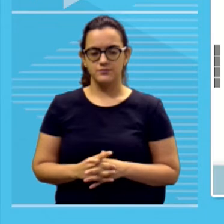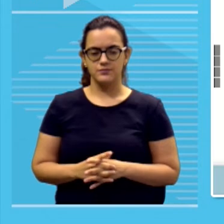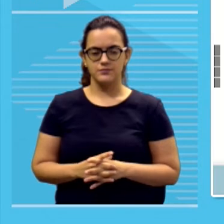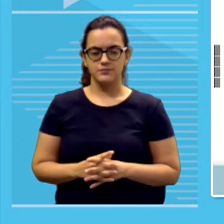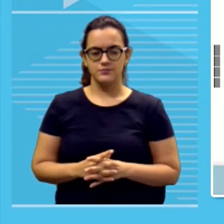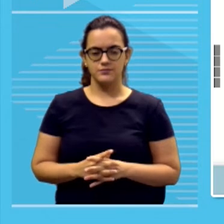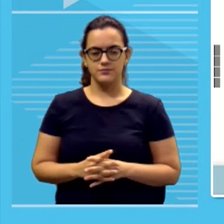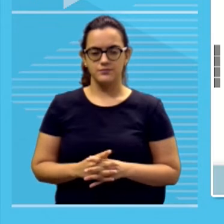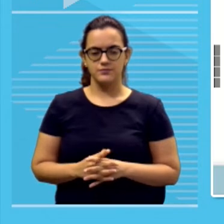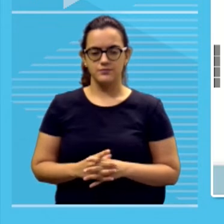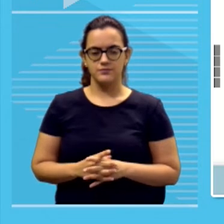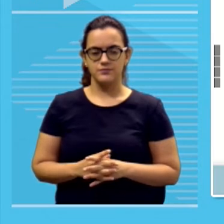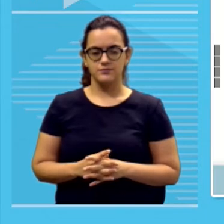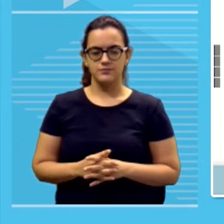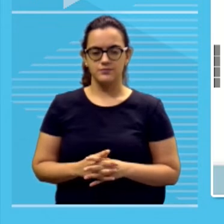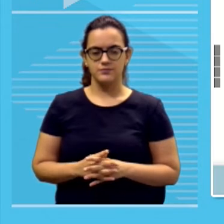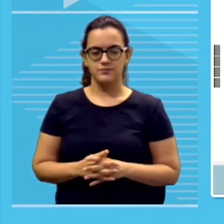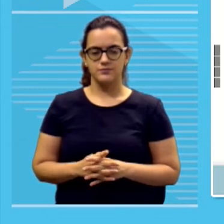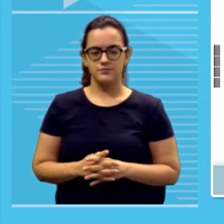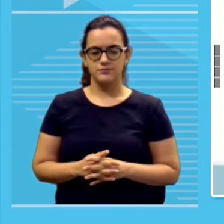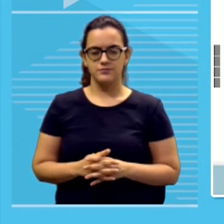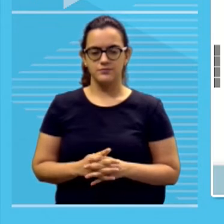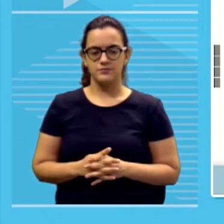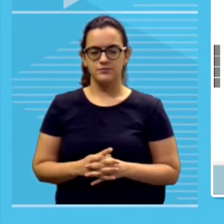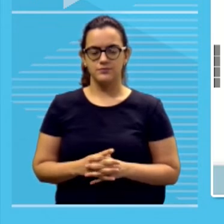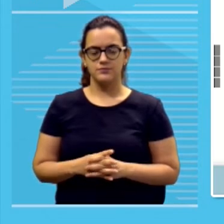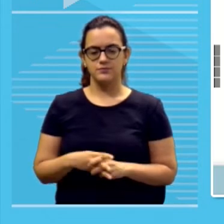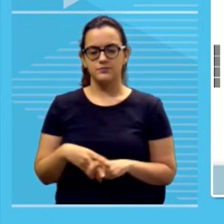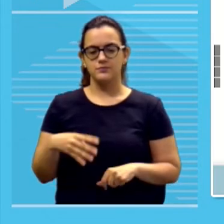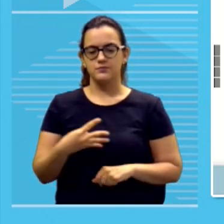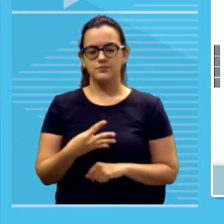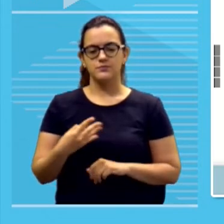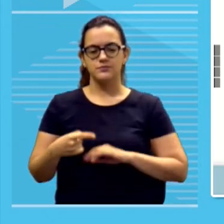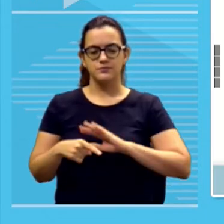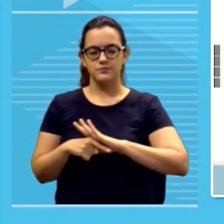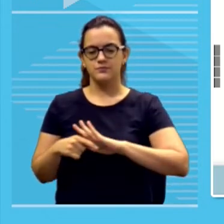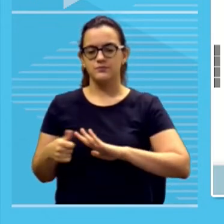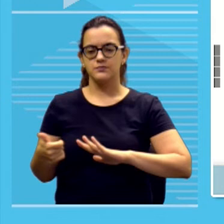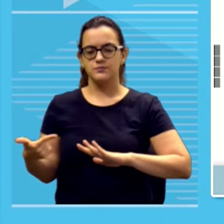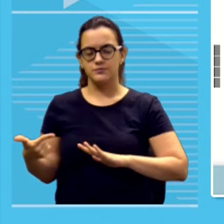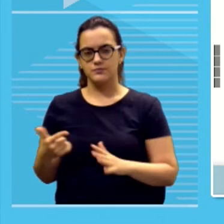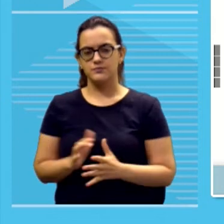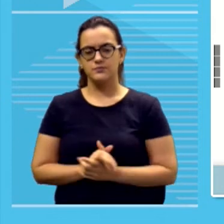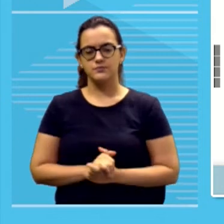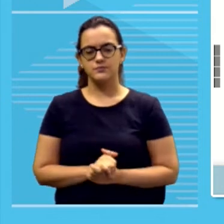o outro professor 4 e - 12 3 4